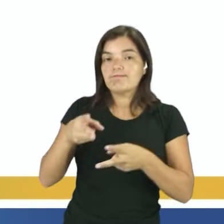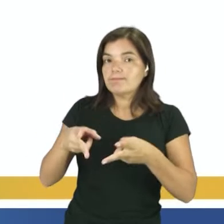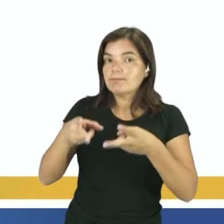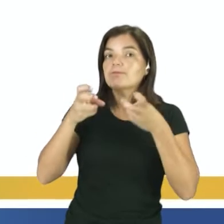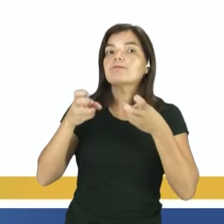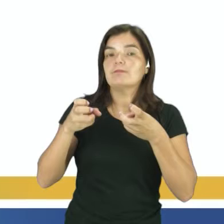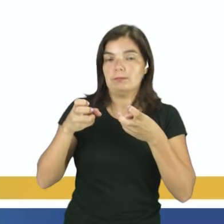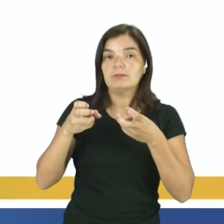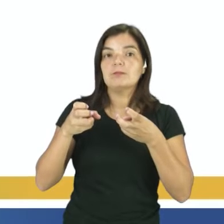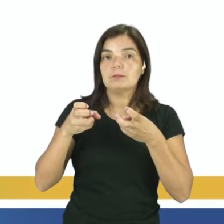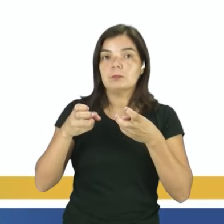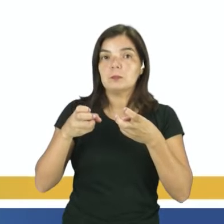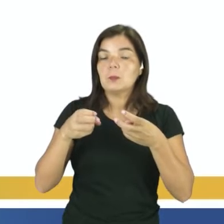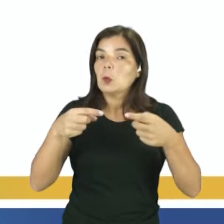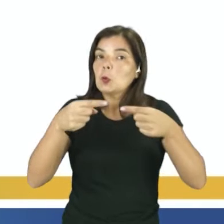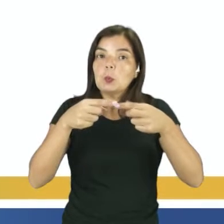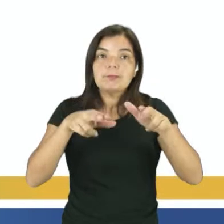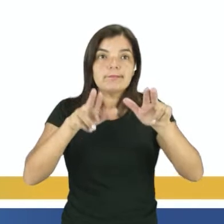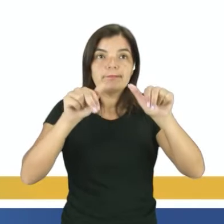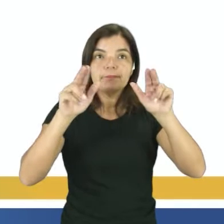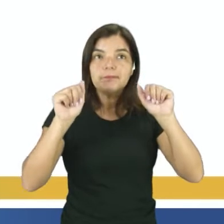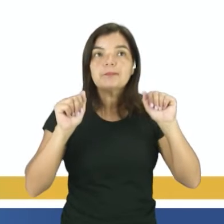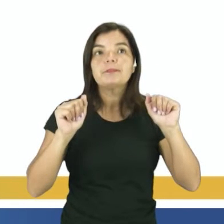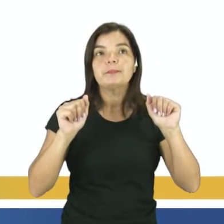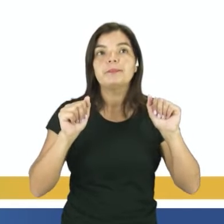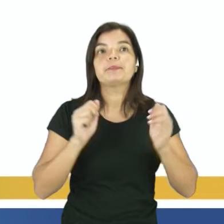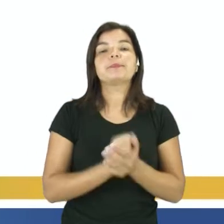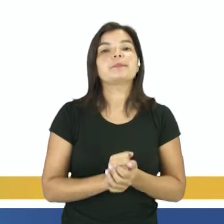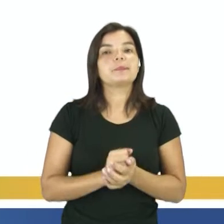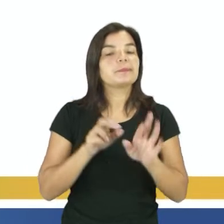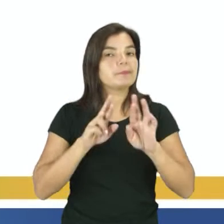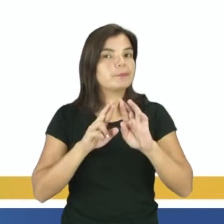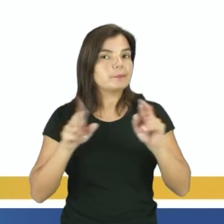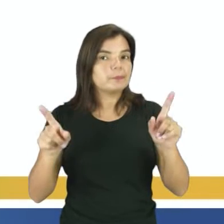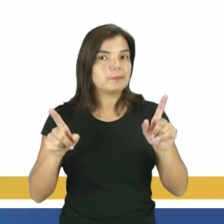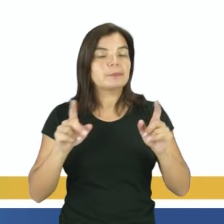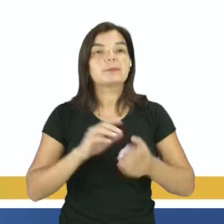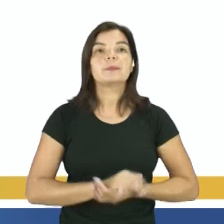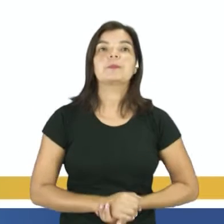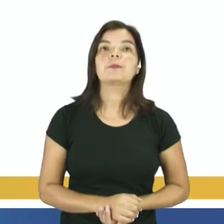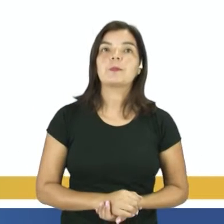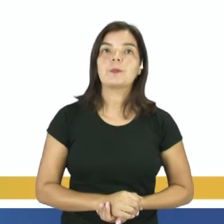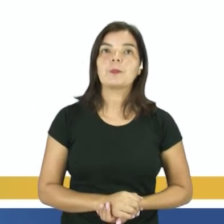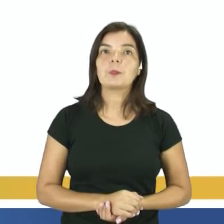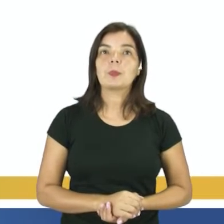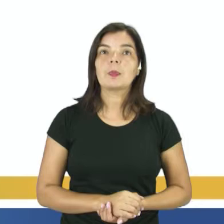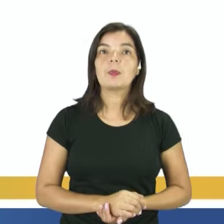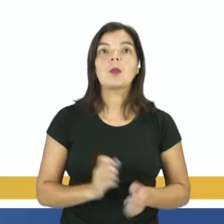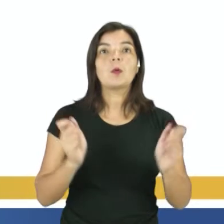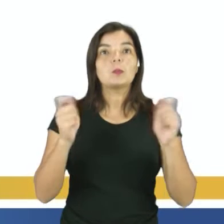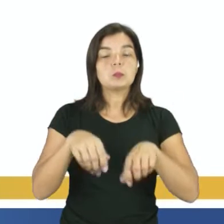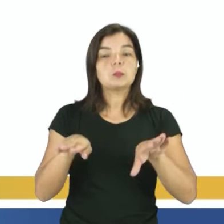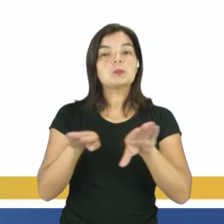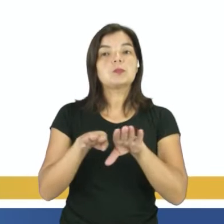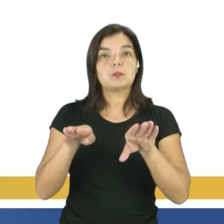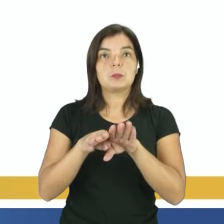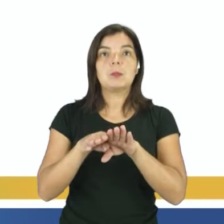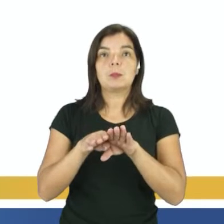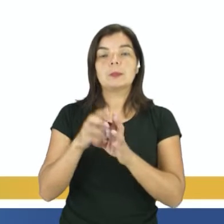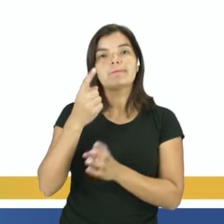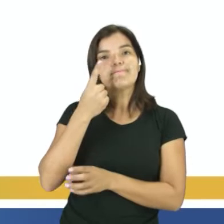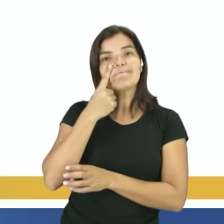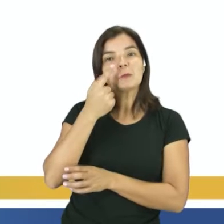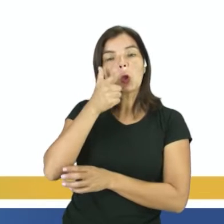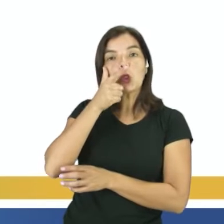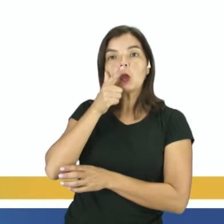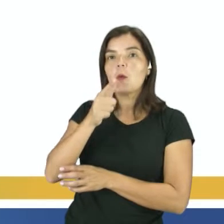perceber que elas não vão se tocar, né? Aqui são retas paralelas distintas. Elas podem ser coincidentes.